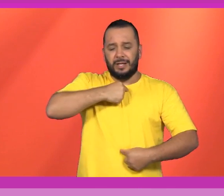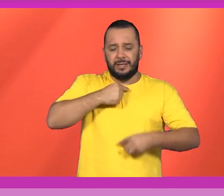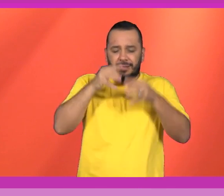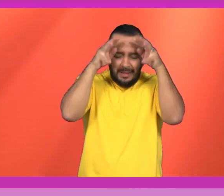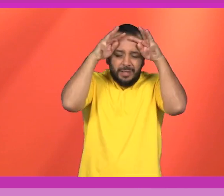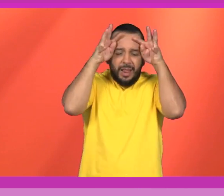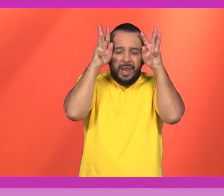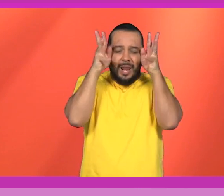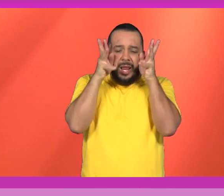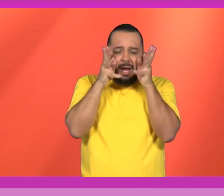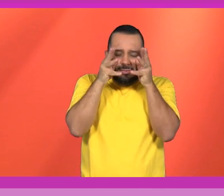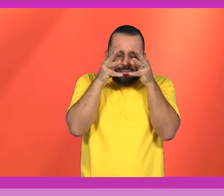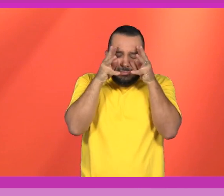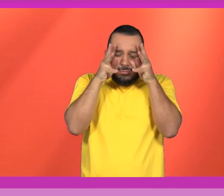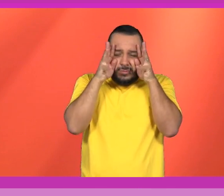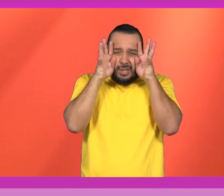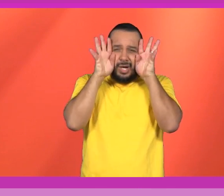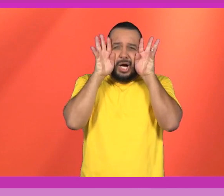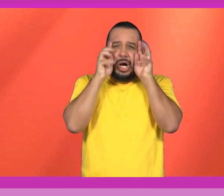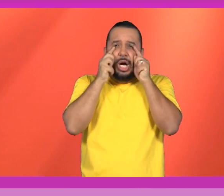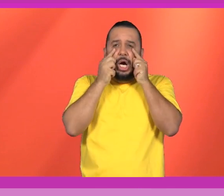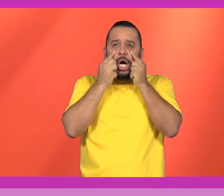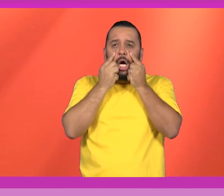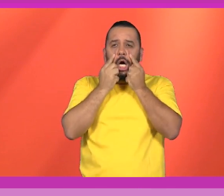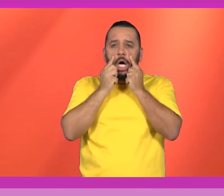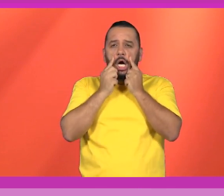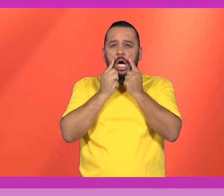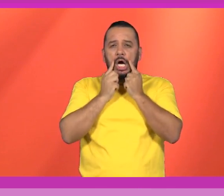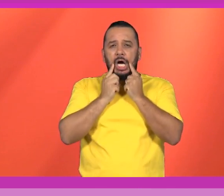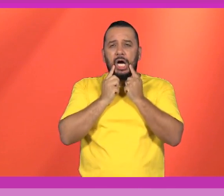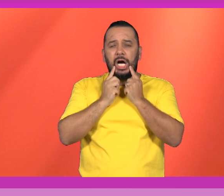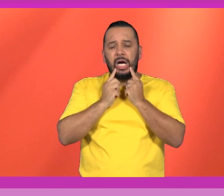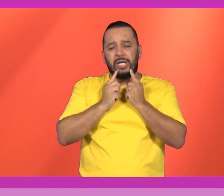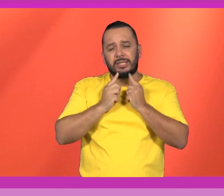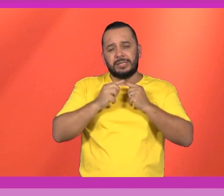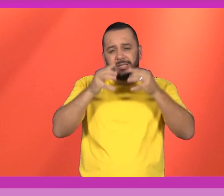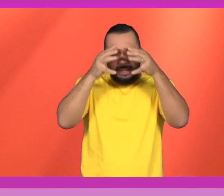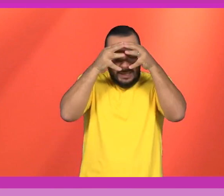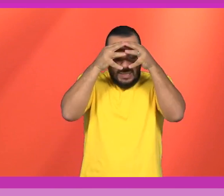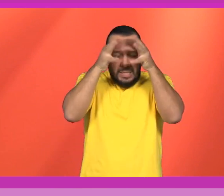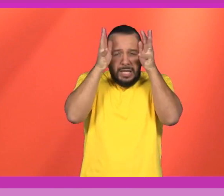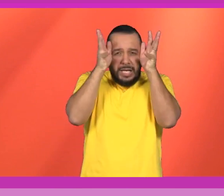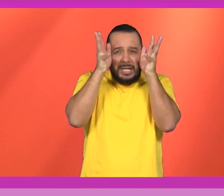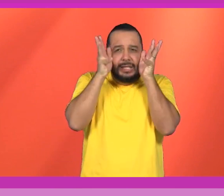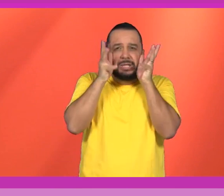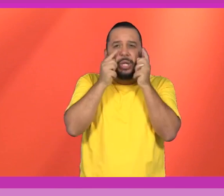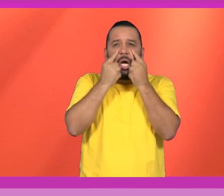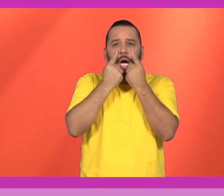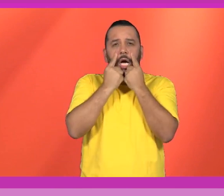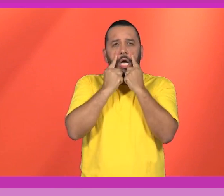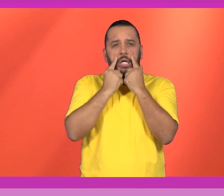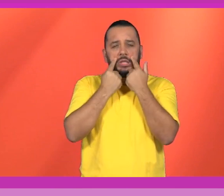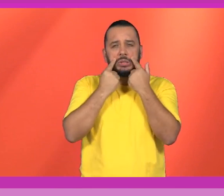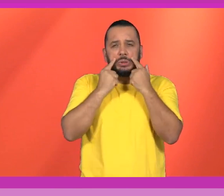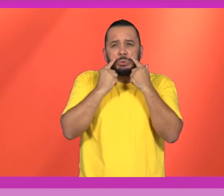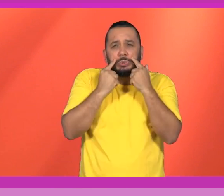rosa pôs-se a chorar. A rosa pôs-se a